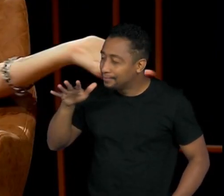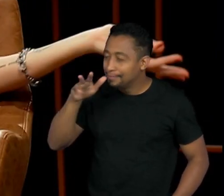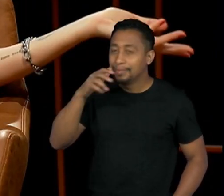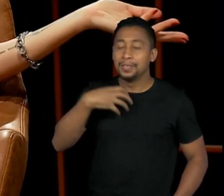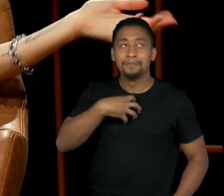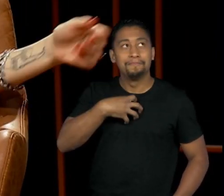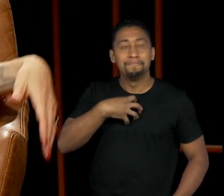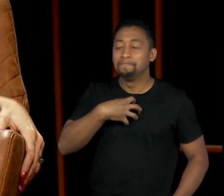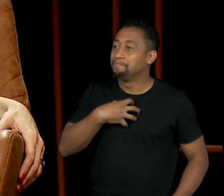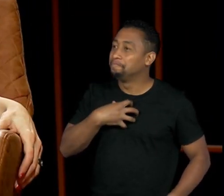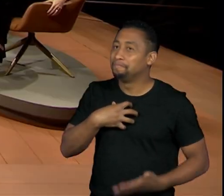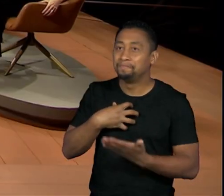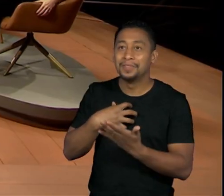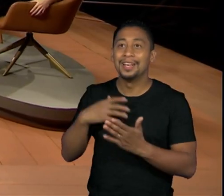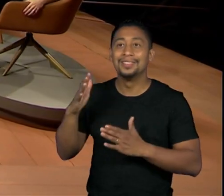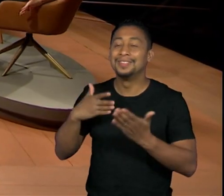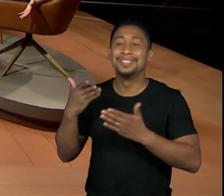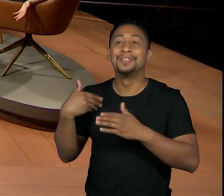sobre